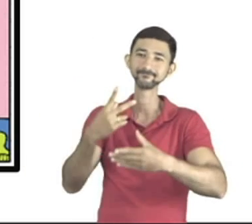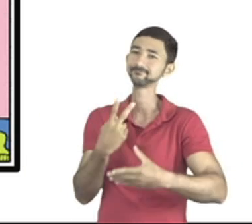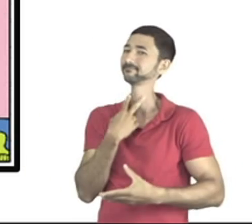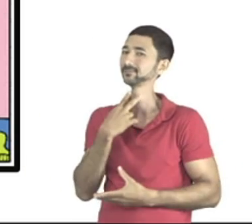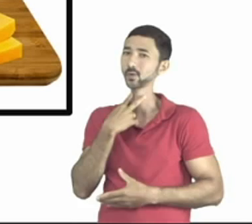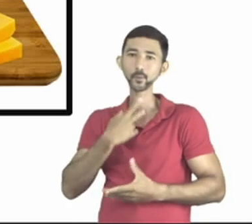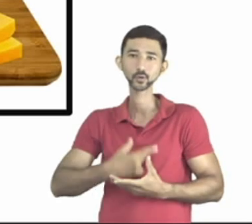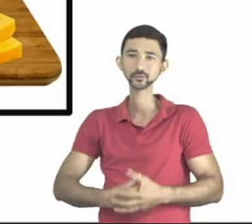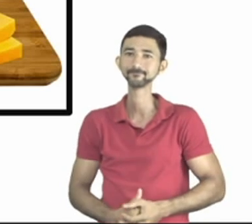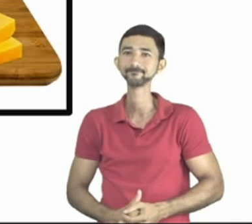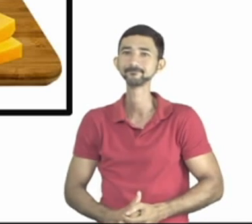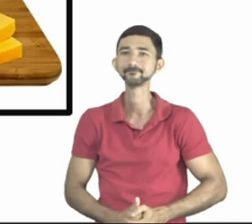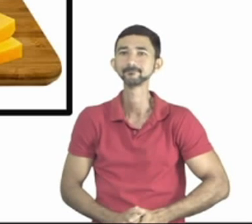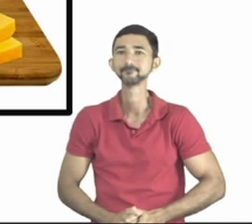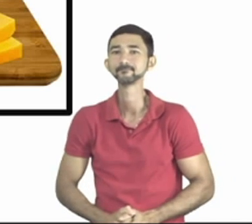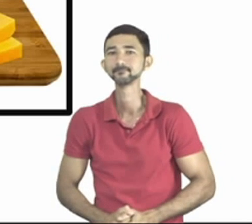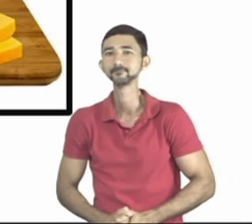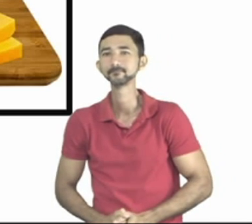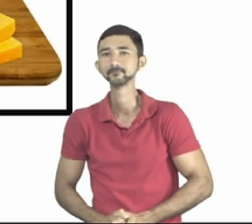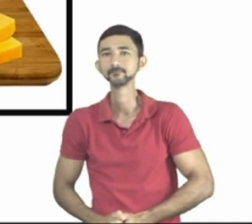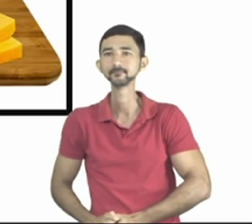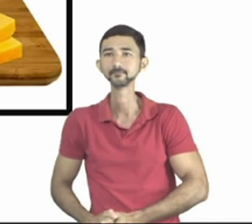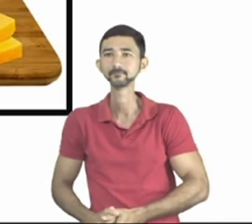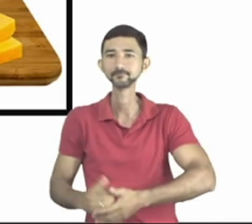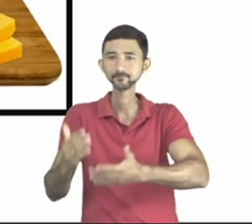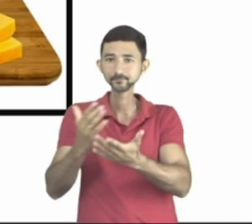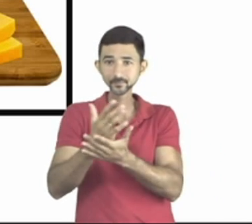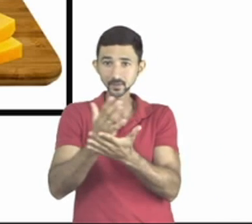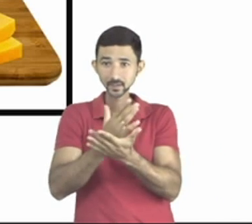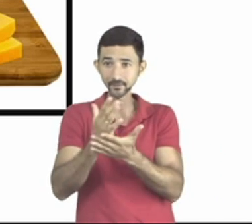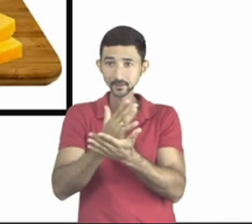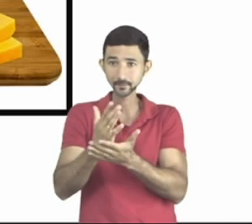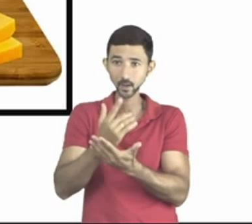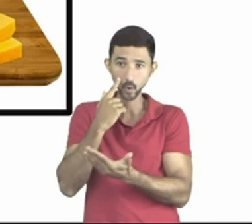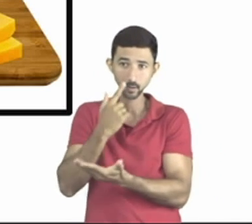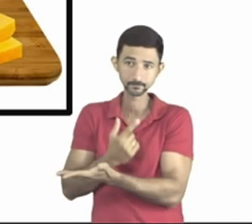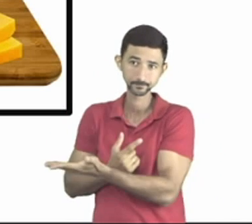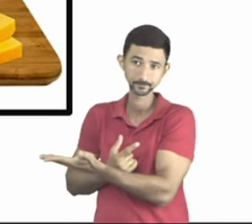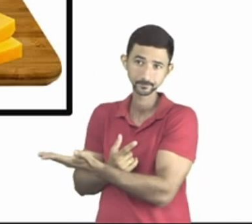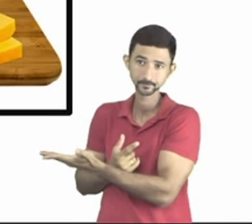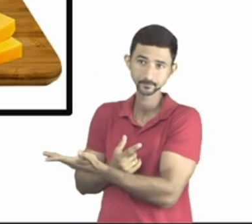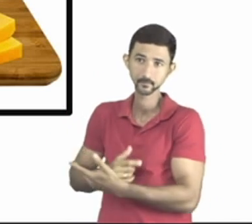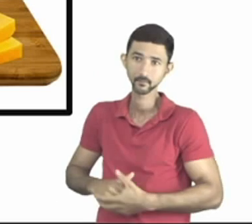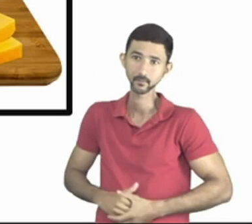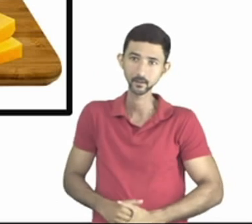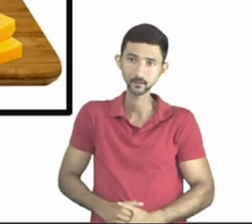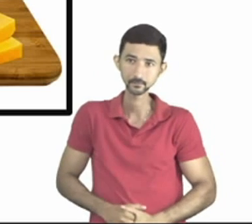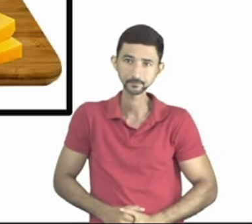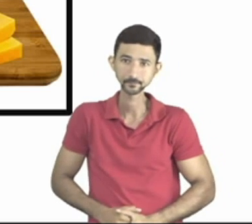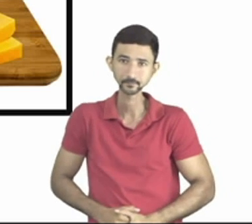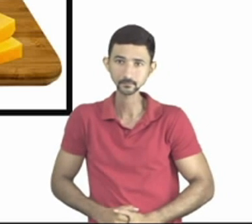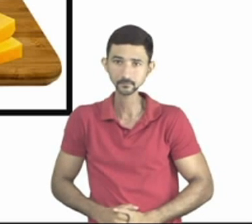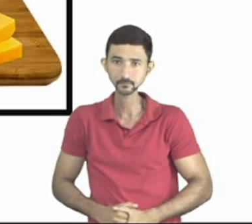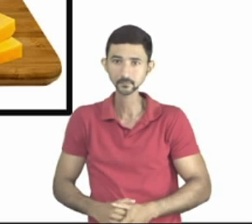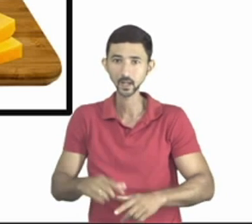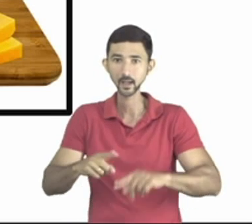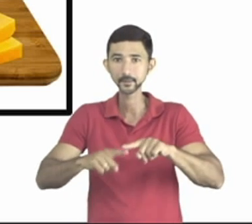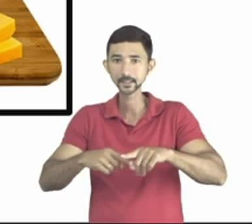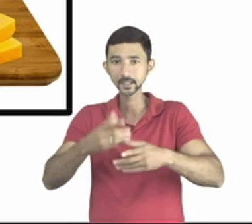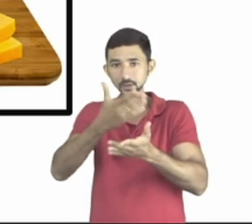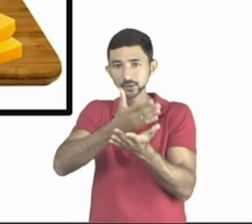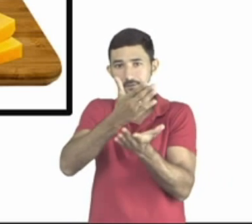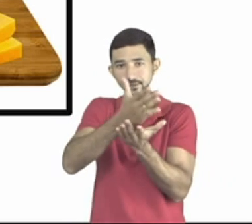ao mesmo tempo, tá? Divisibilidade. Divisibilidade é a capacidade da matéria tem de